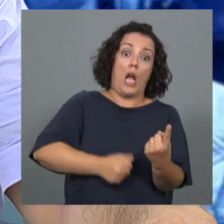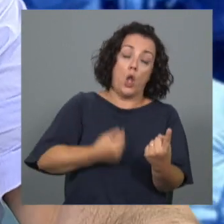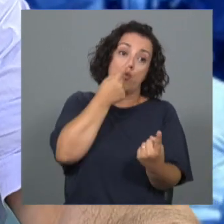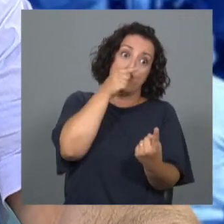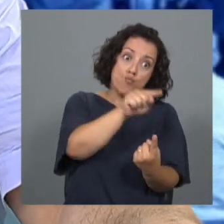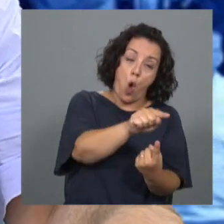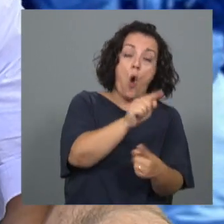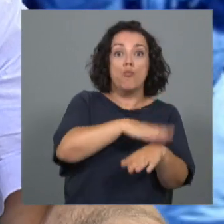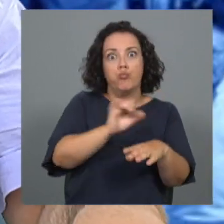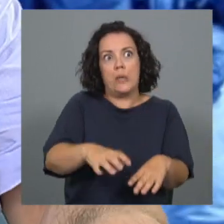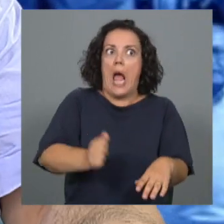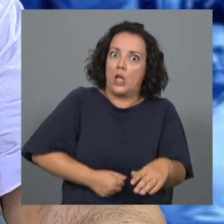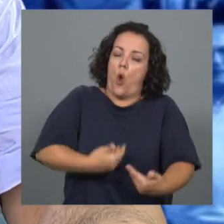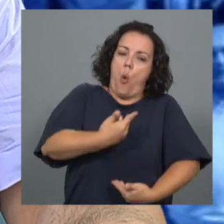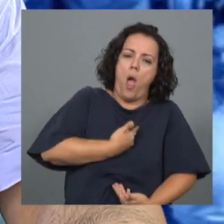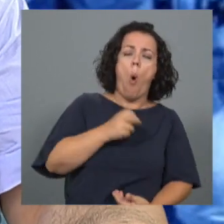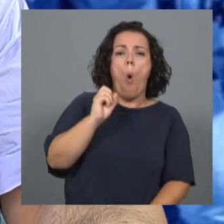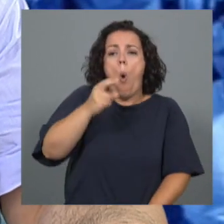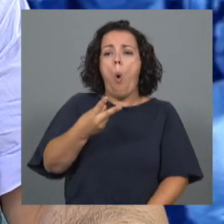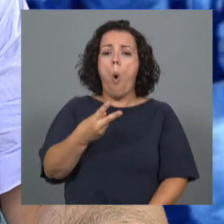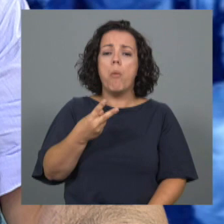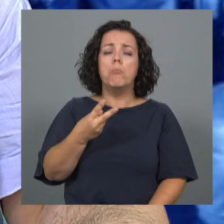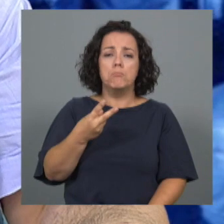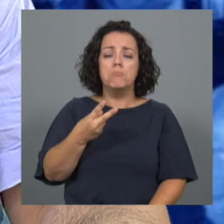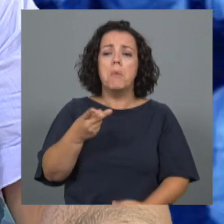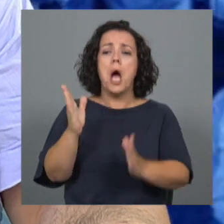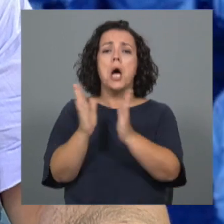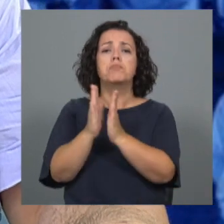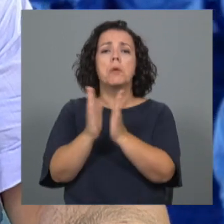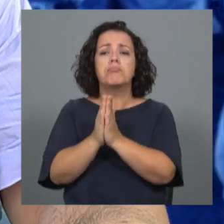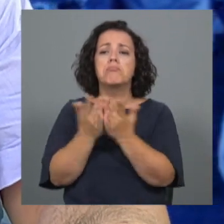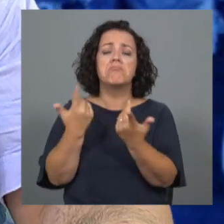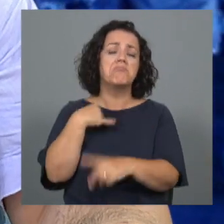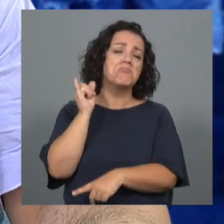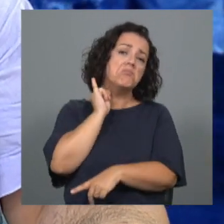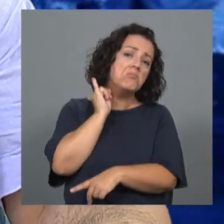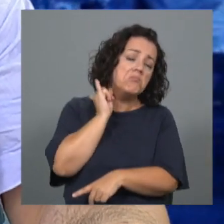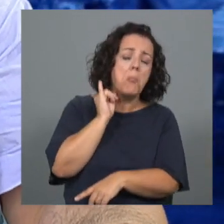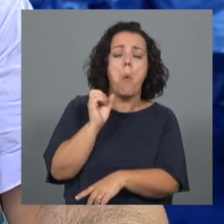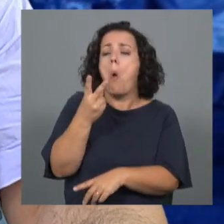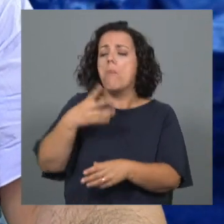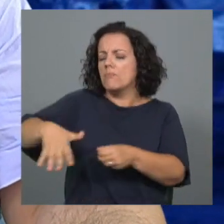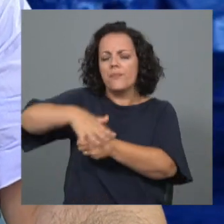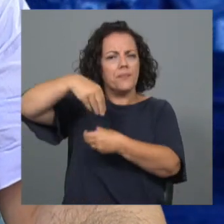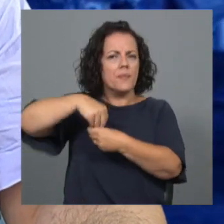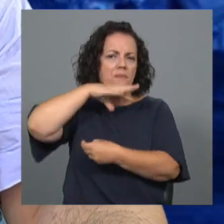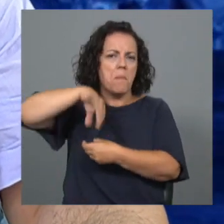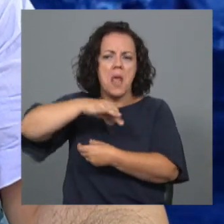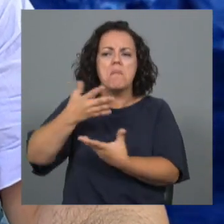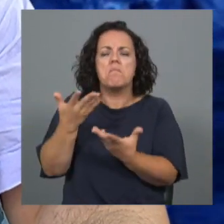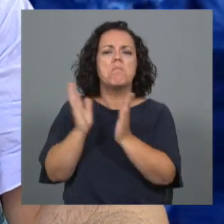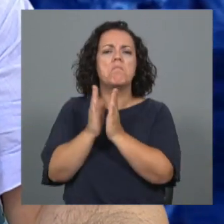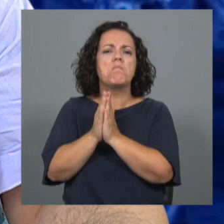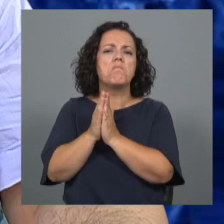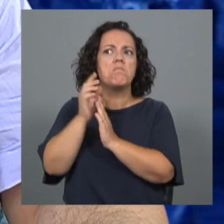católica exatamente por isso, como outros para quem a componente religiosa ou é indiferente, ou contextos familiares em que a questão religiosa